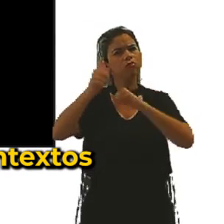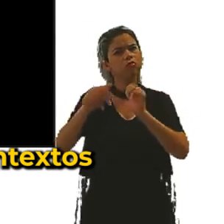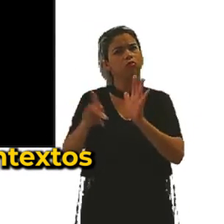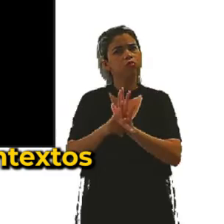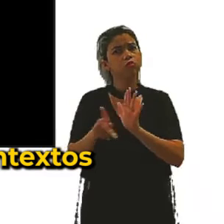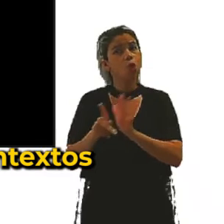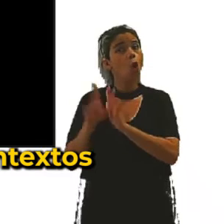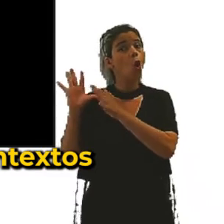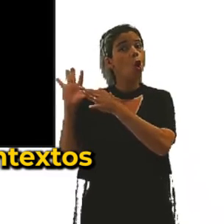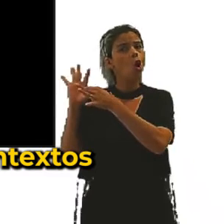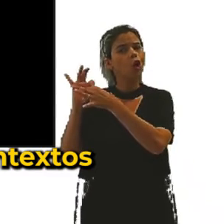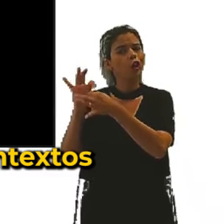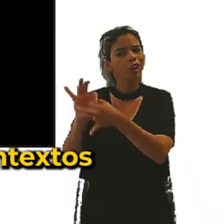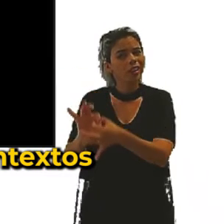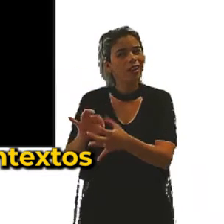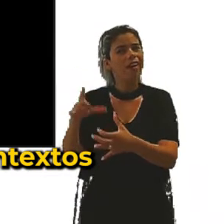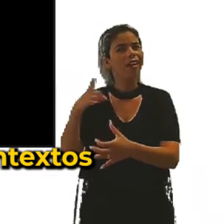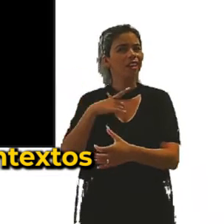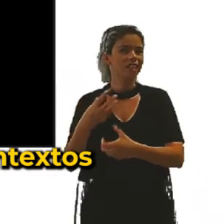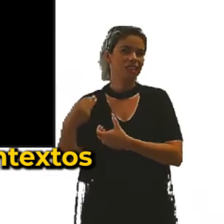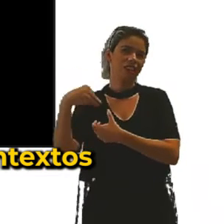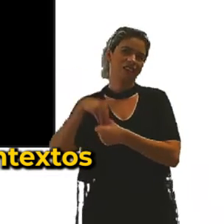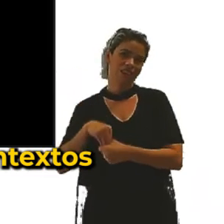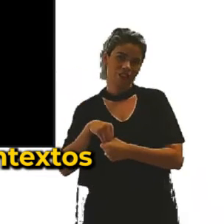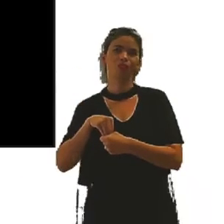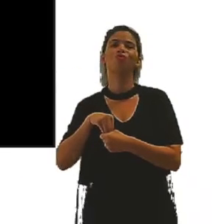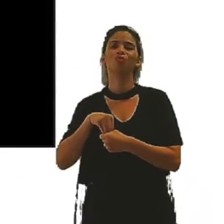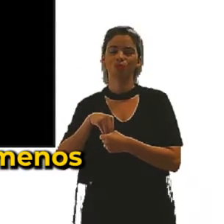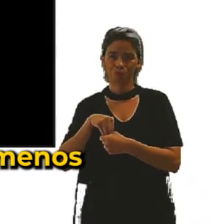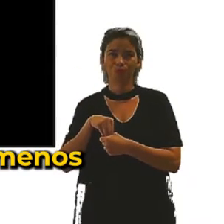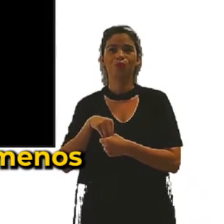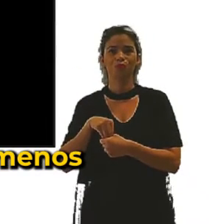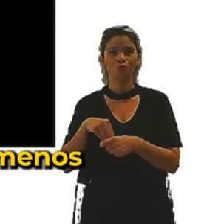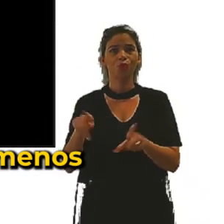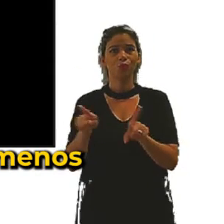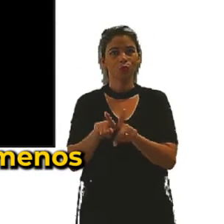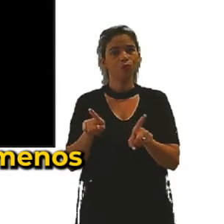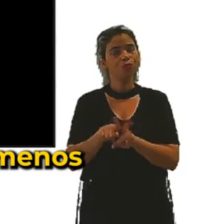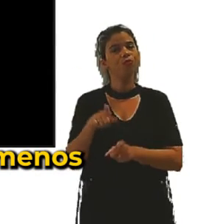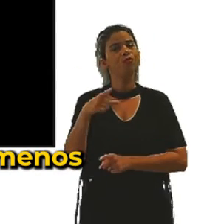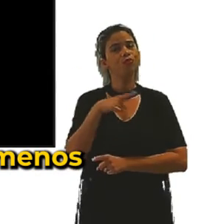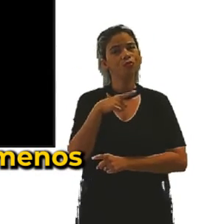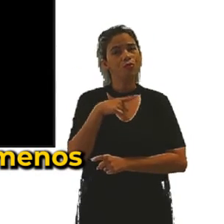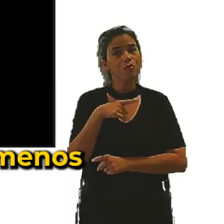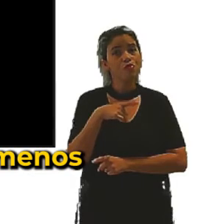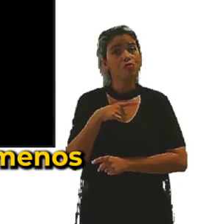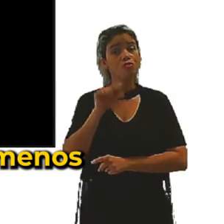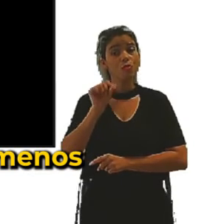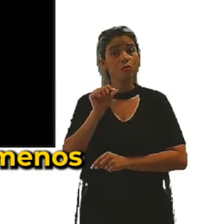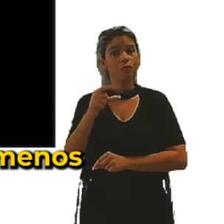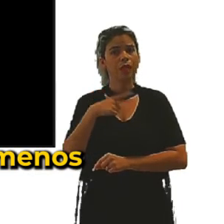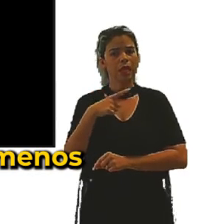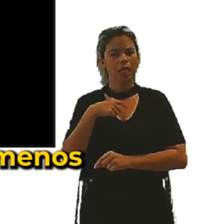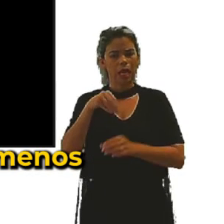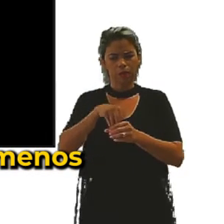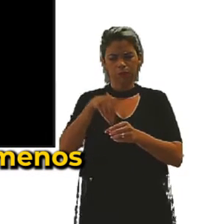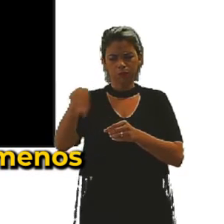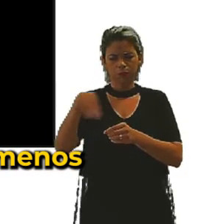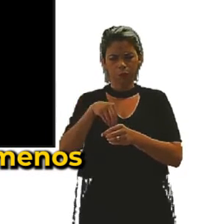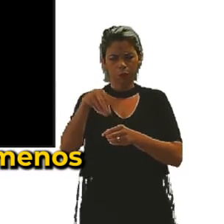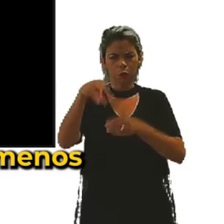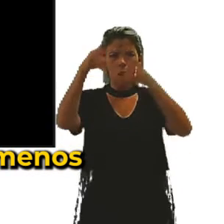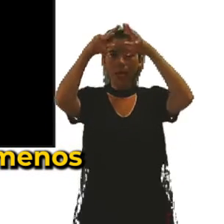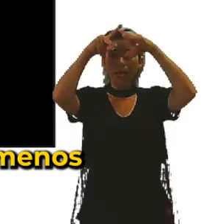dos contextos em que ela se encontra inserida, ela passa, sobretudo, pelo desmembramento abstrato